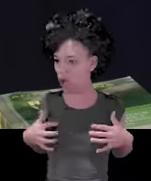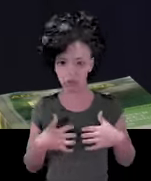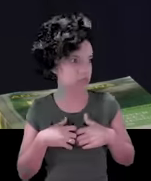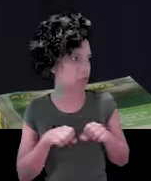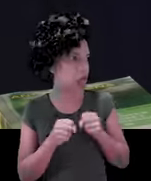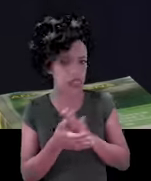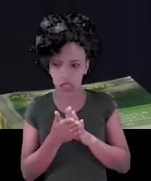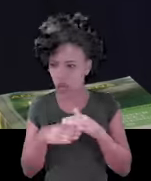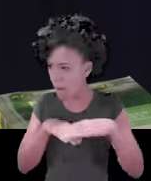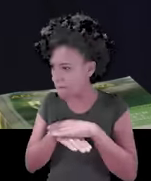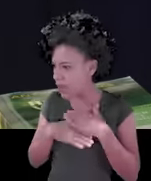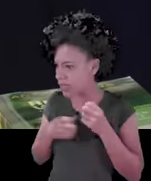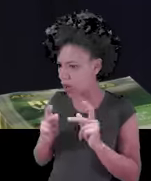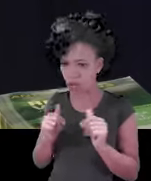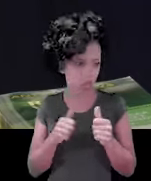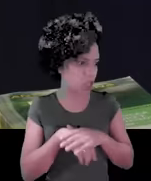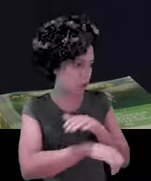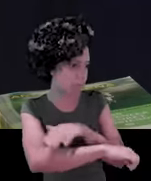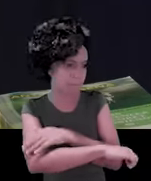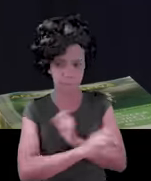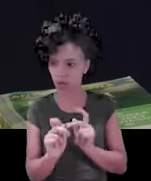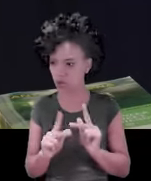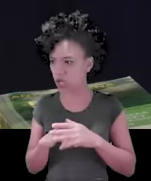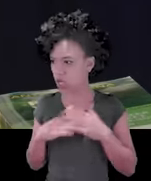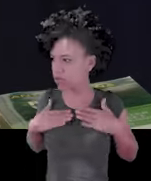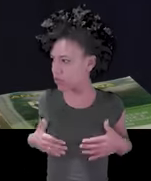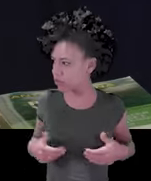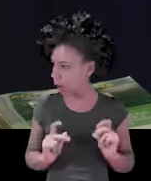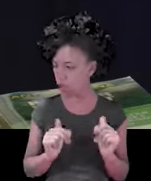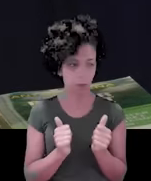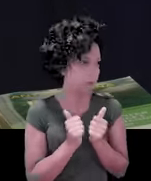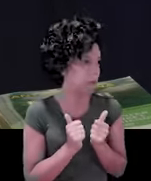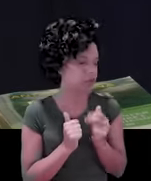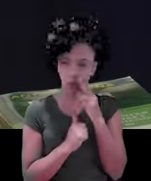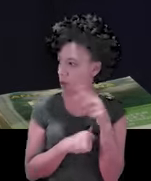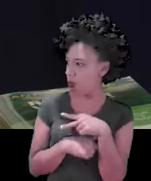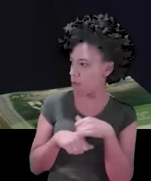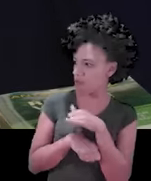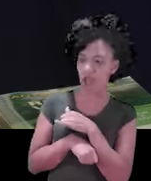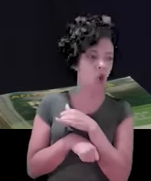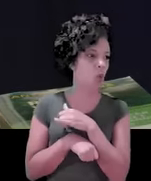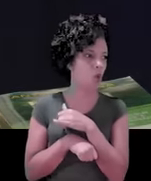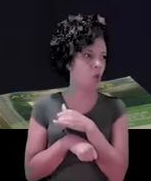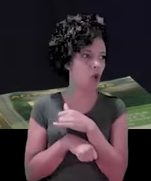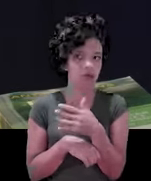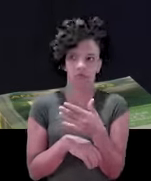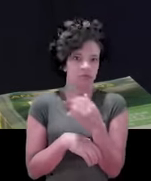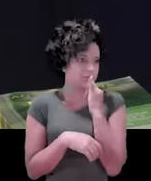quebrado que tu tá meu pé tá aqui tá tudo aqui beleza olhei para ver o de novo